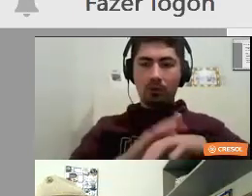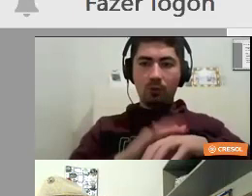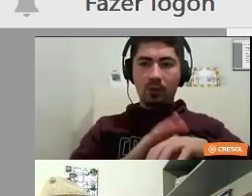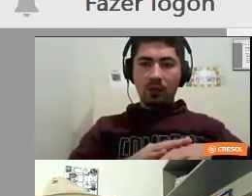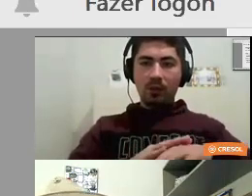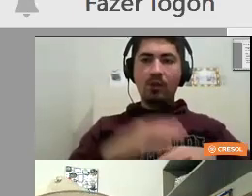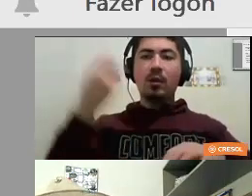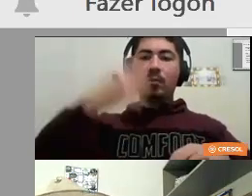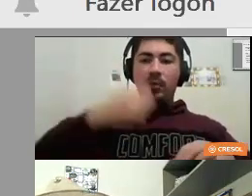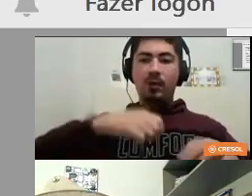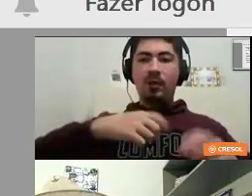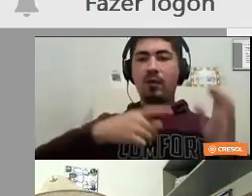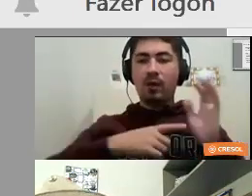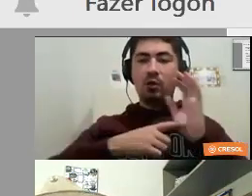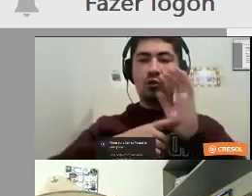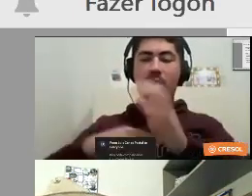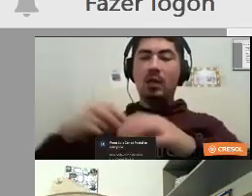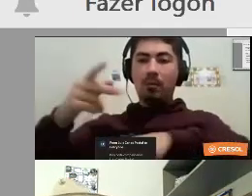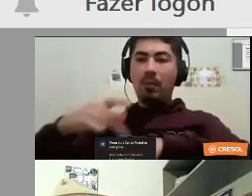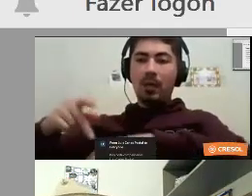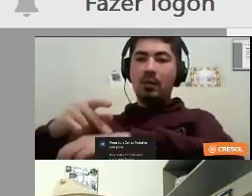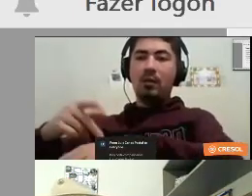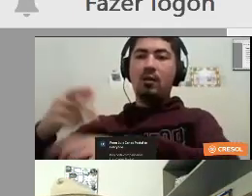Então, nós estamos em 1995.